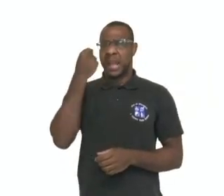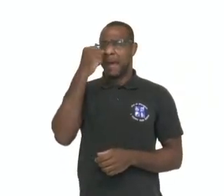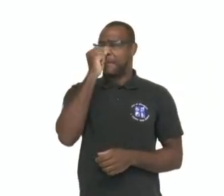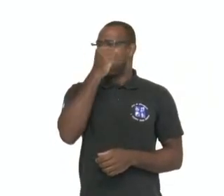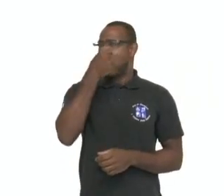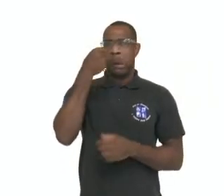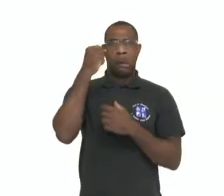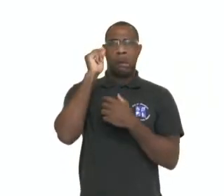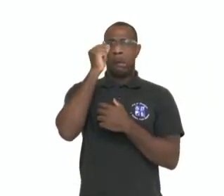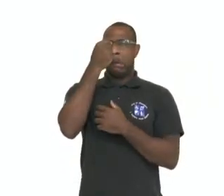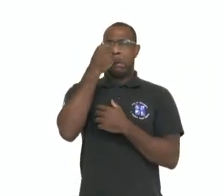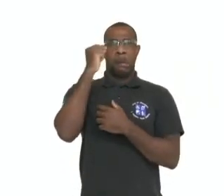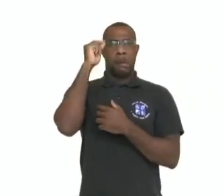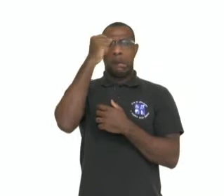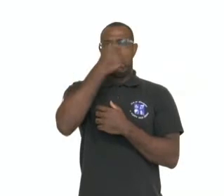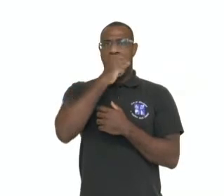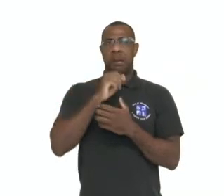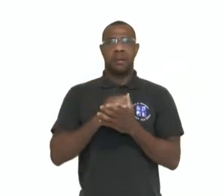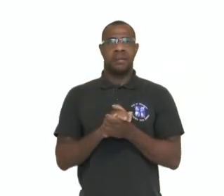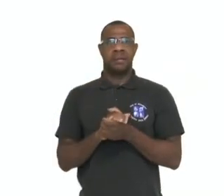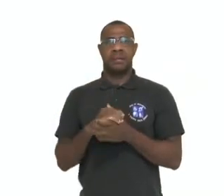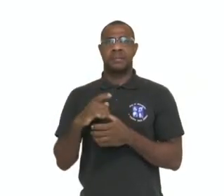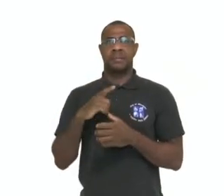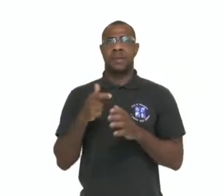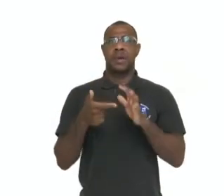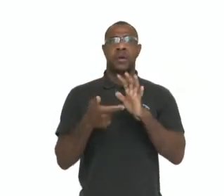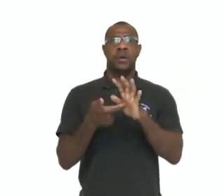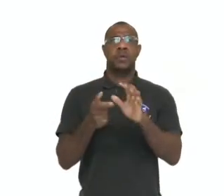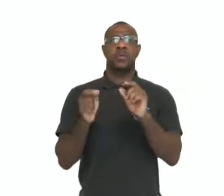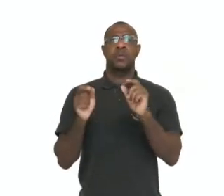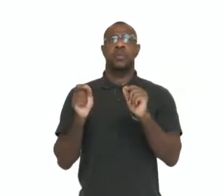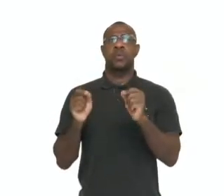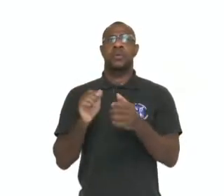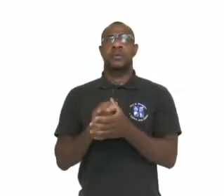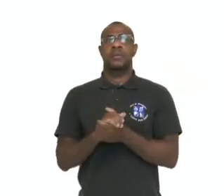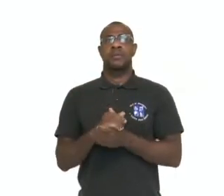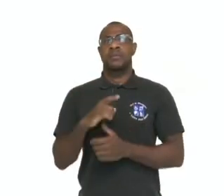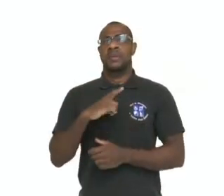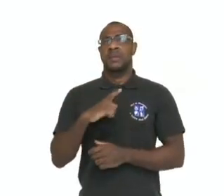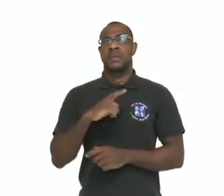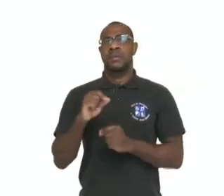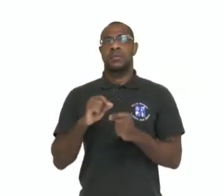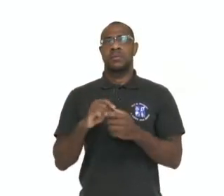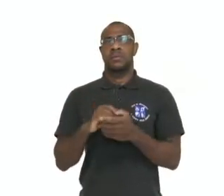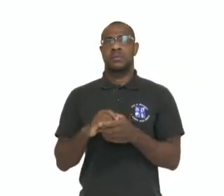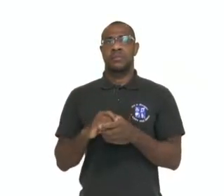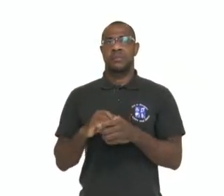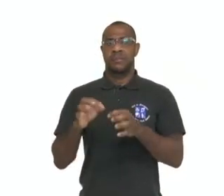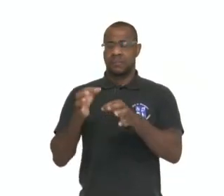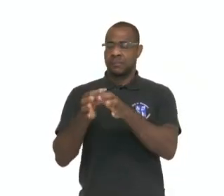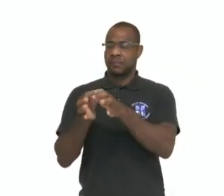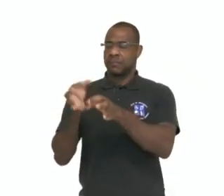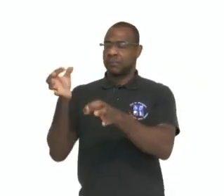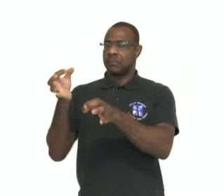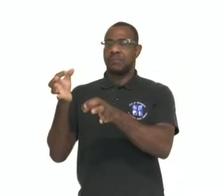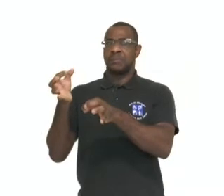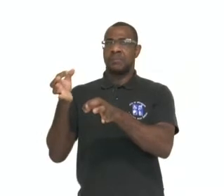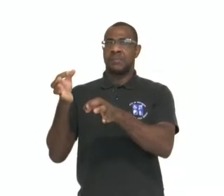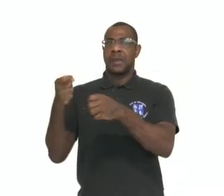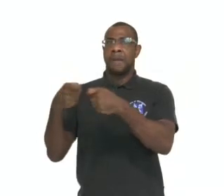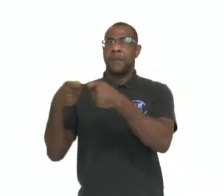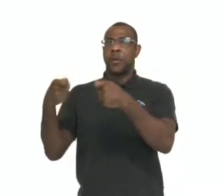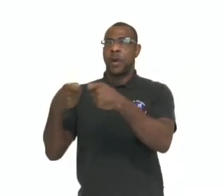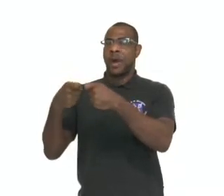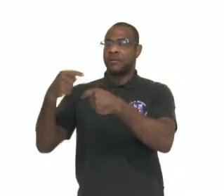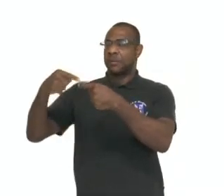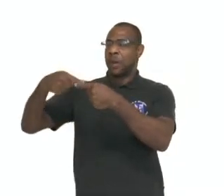lembra mesmo, né? E aqui ele está demonstrando para nós, onde nós temos a parte que se refere ao isolante e a parte aqui que